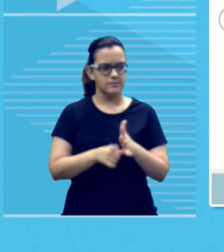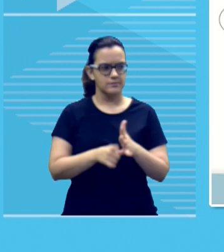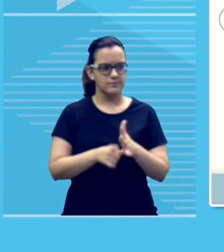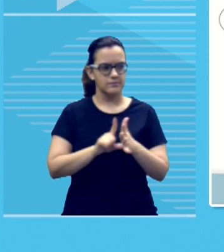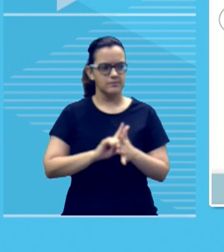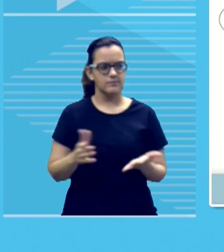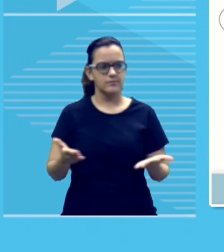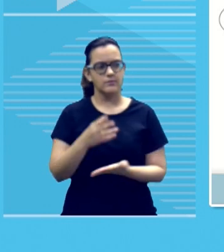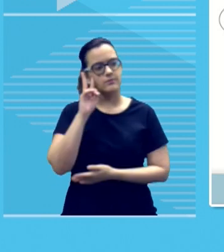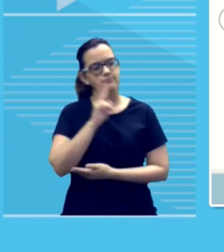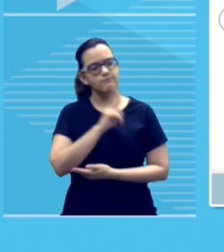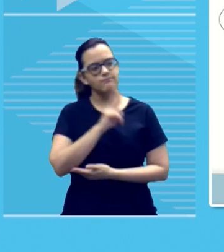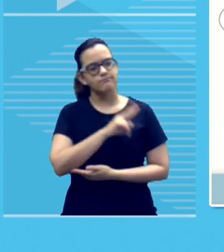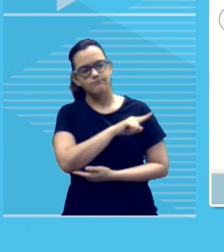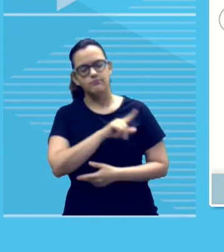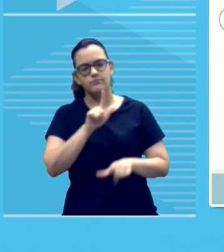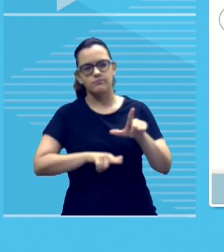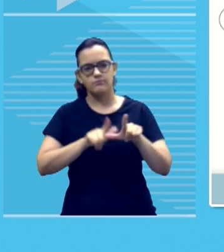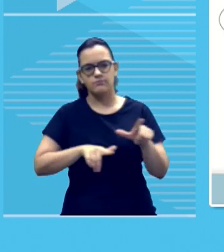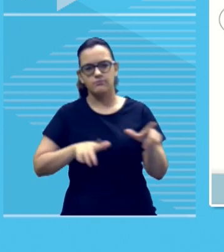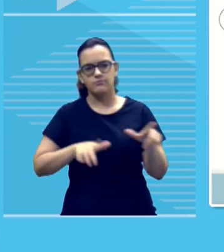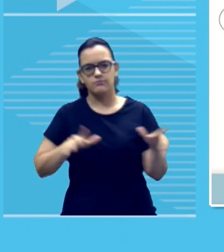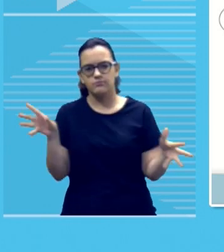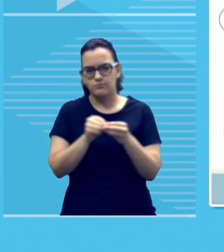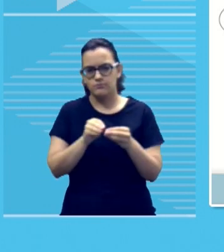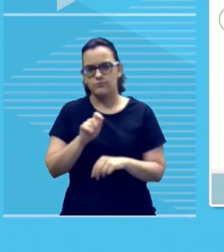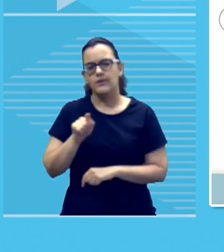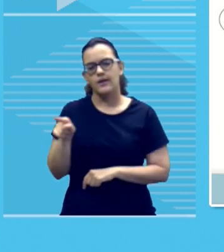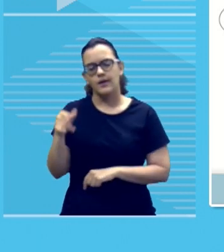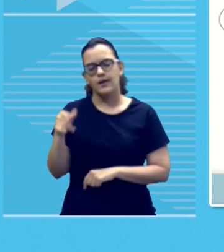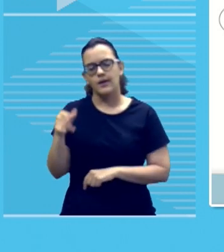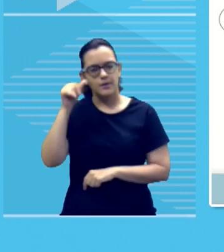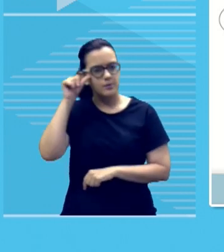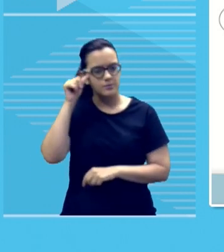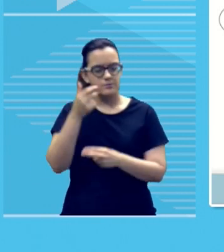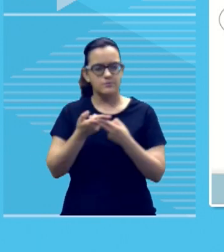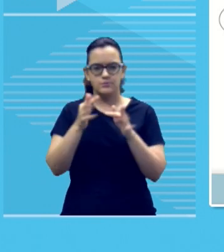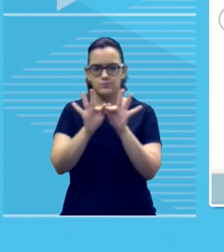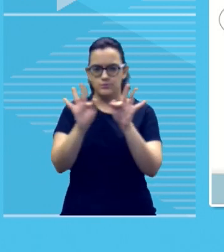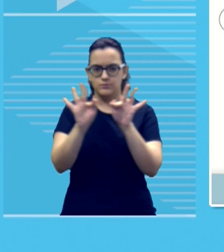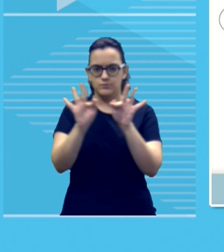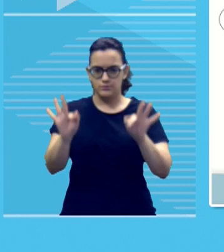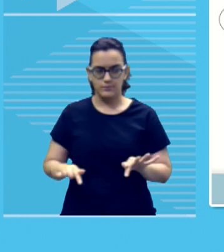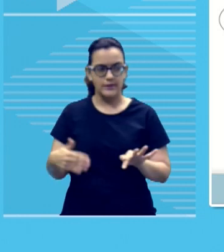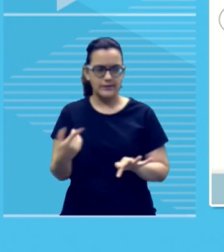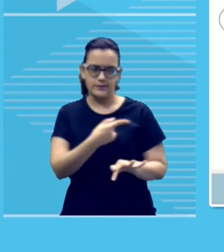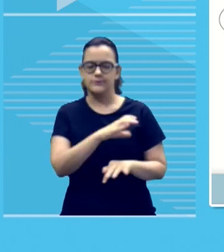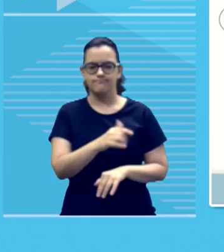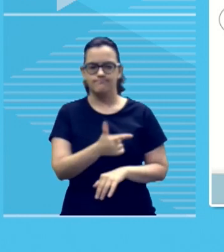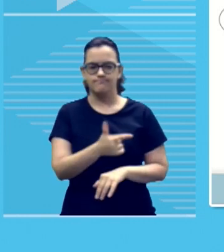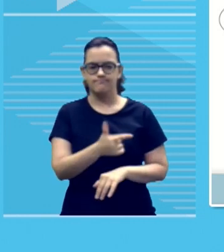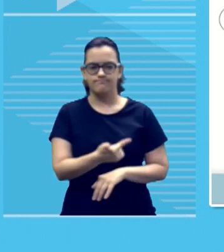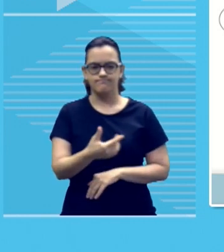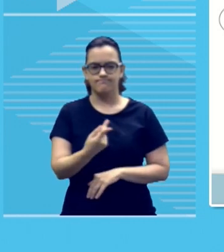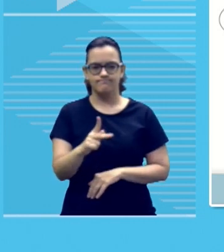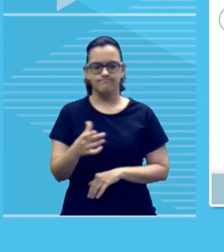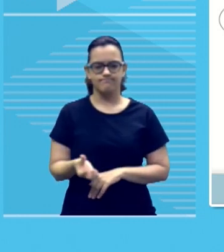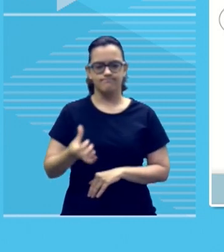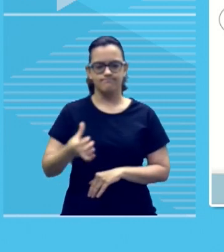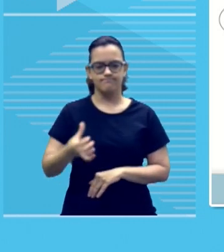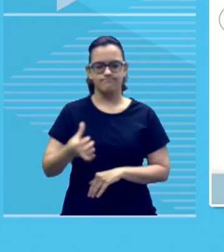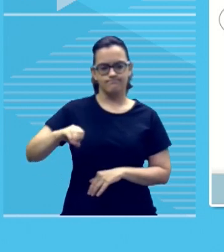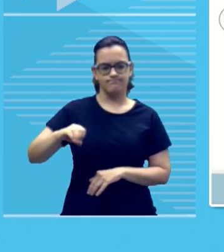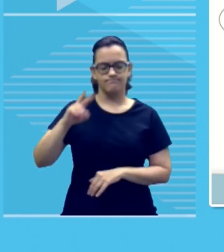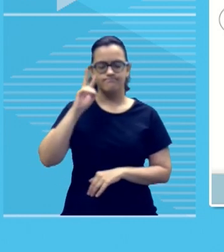c2h6o tanto para o etanol quanto para o Eta então está estabelecida a isomeria e a diferença está na função orgânica